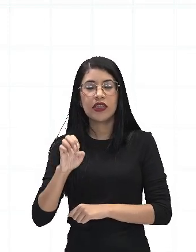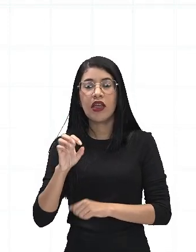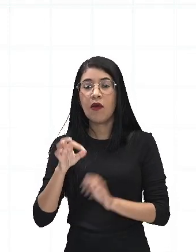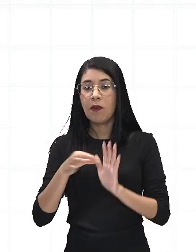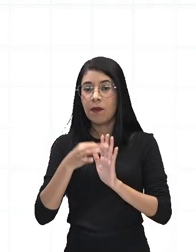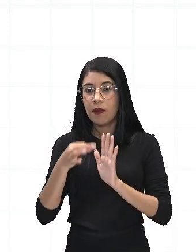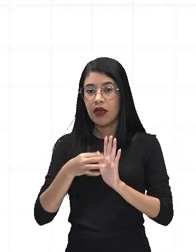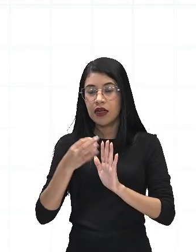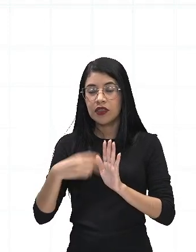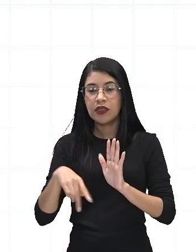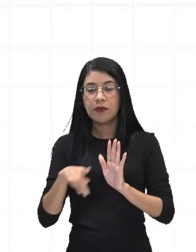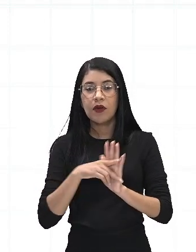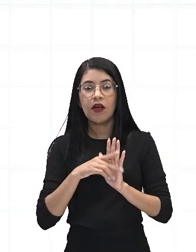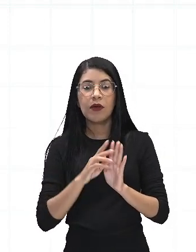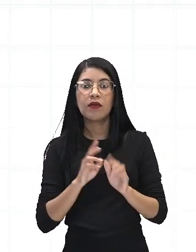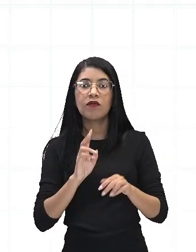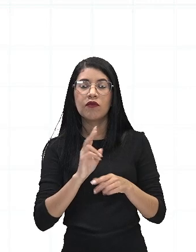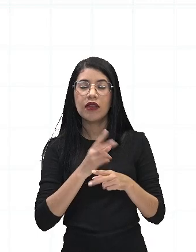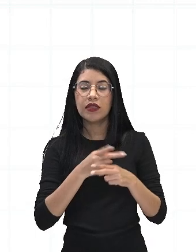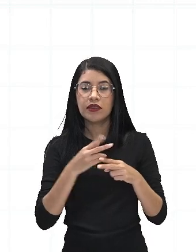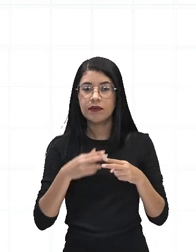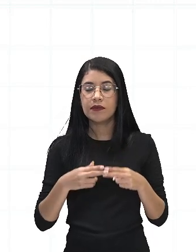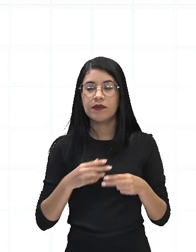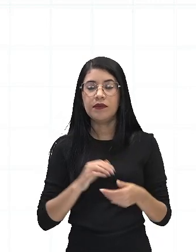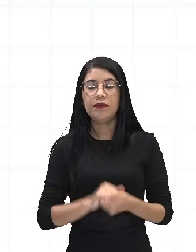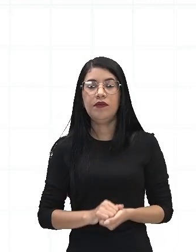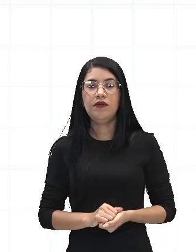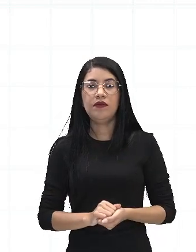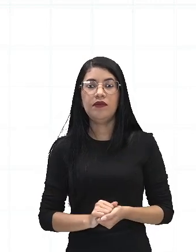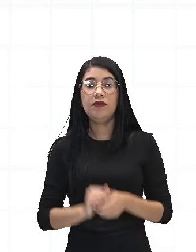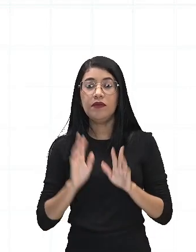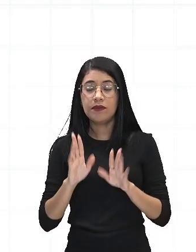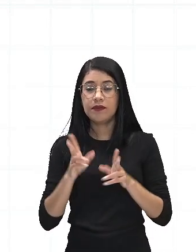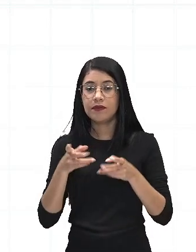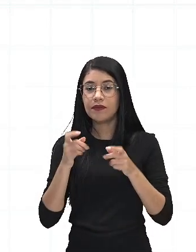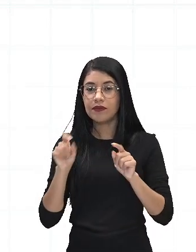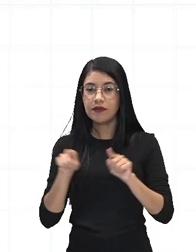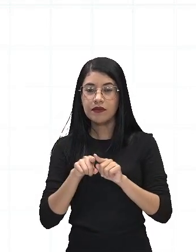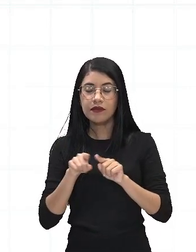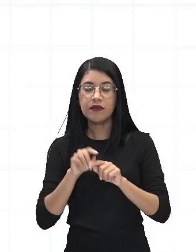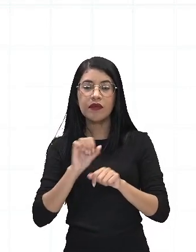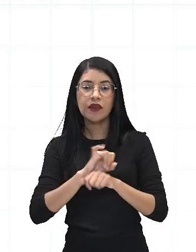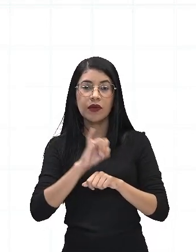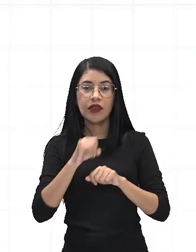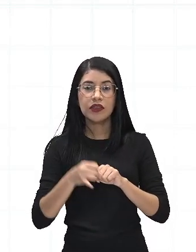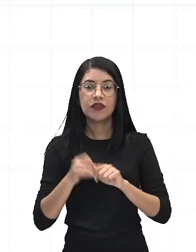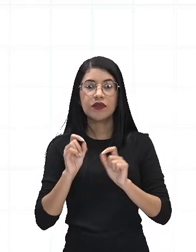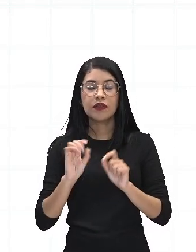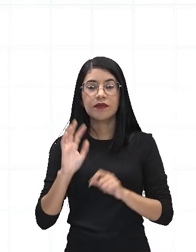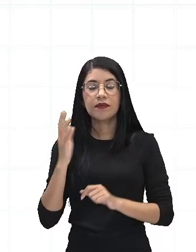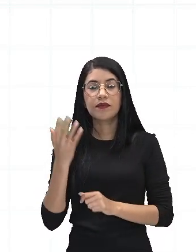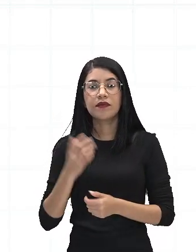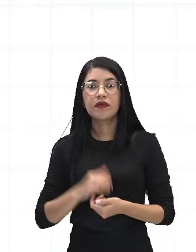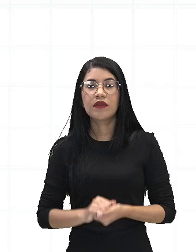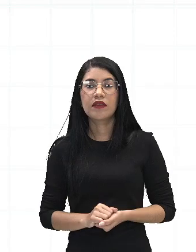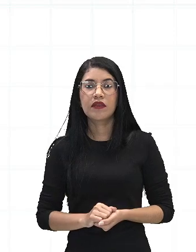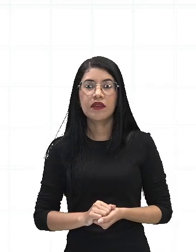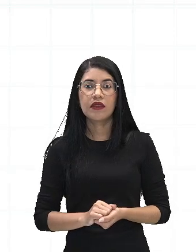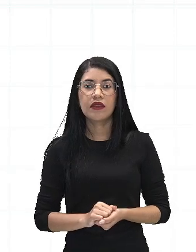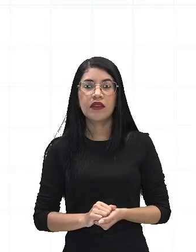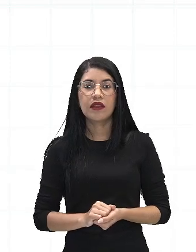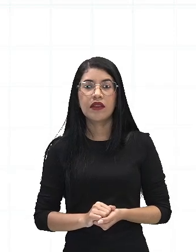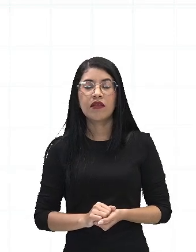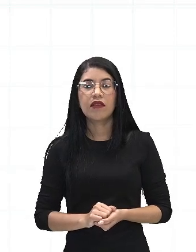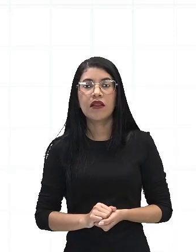à série Cidade Invisível. E observem que esse adjetivo, ok, ele traz aí uma